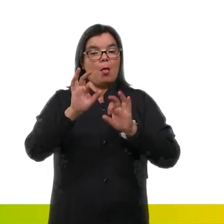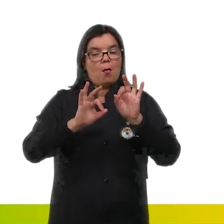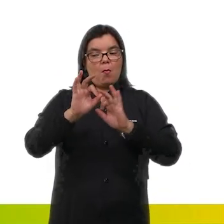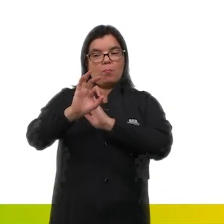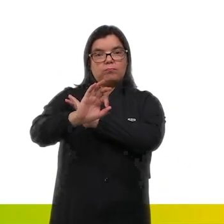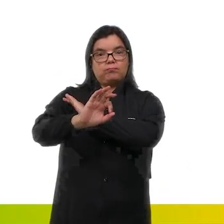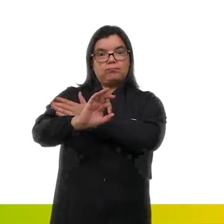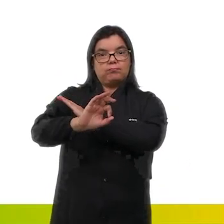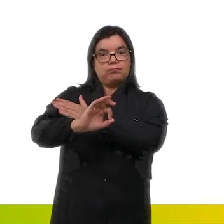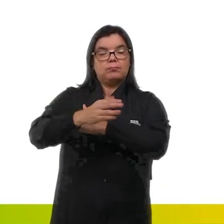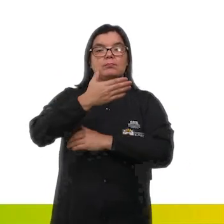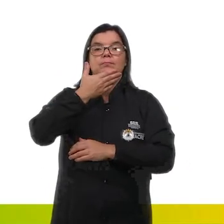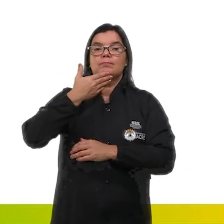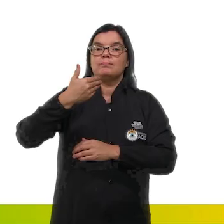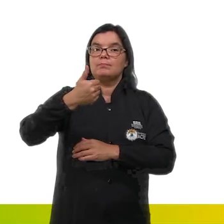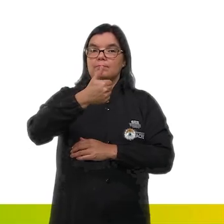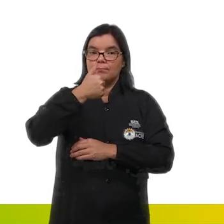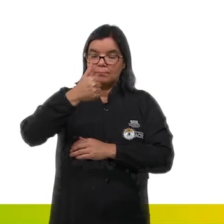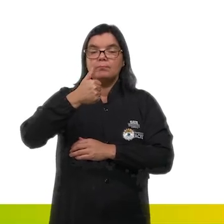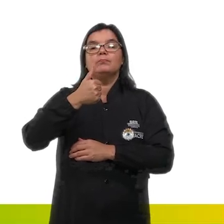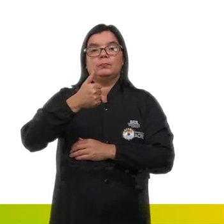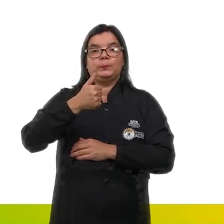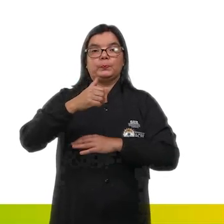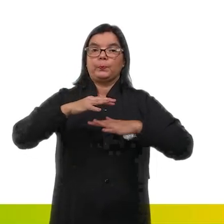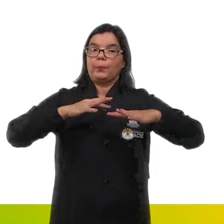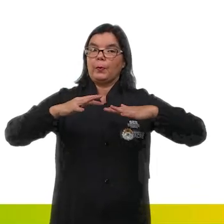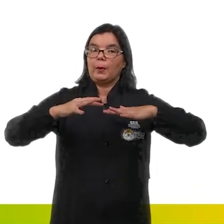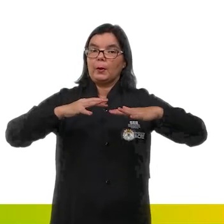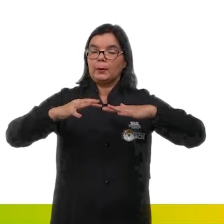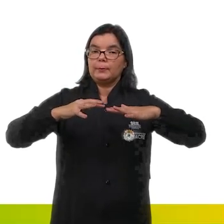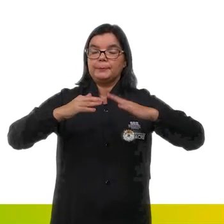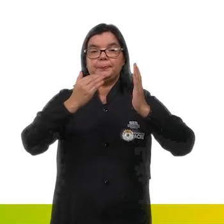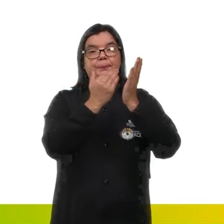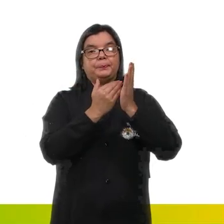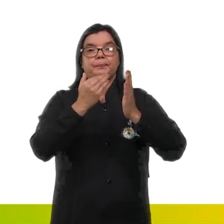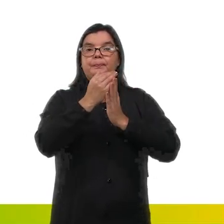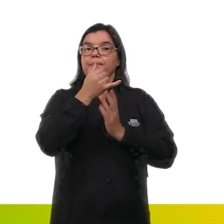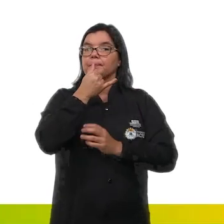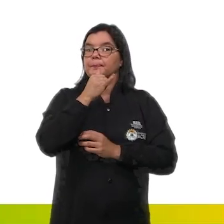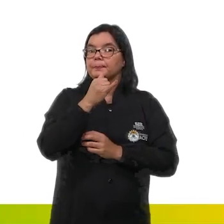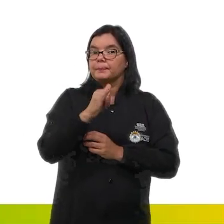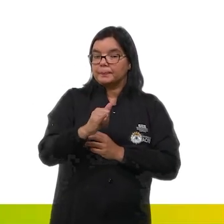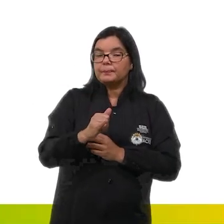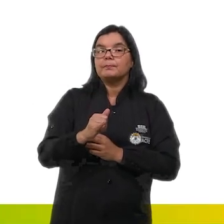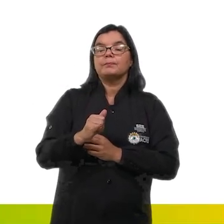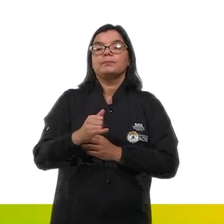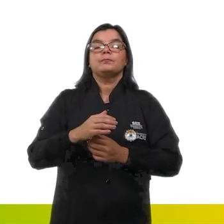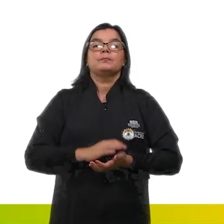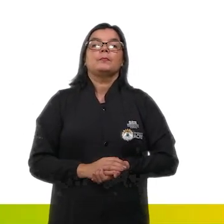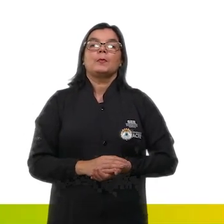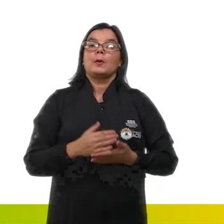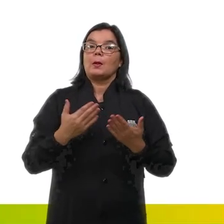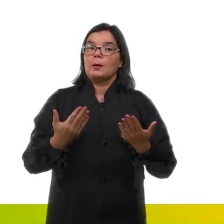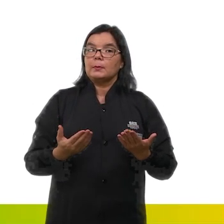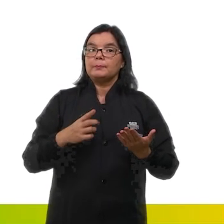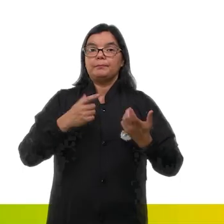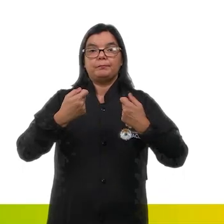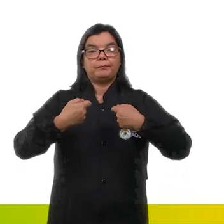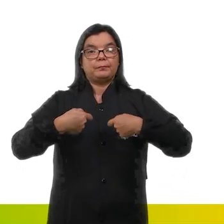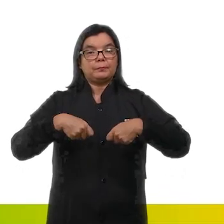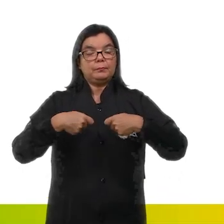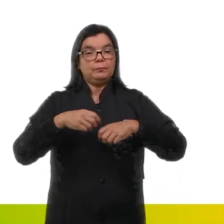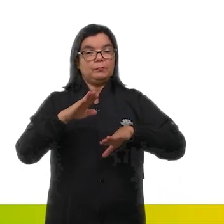músculo. Melhorar a eficiência da mecânica, que é o movimento, aumento da energia disponível no tecido, e aí, a depender